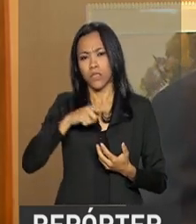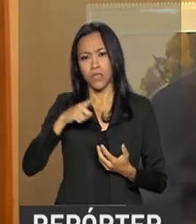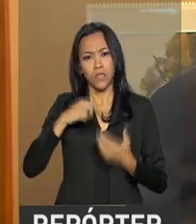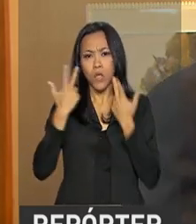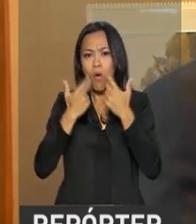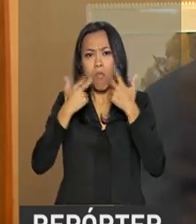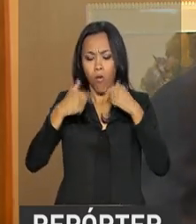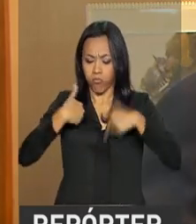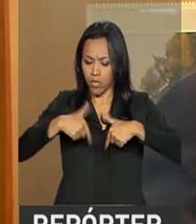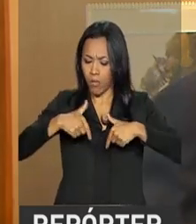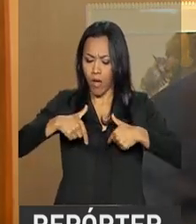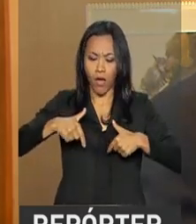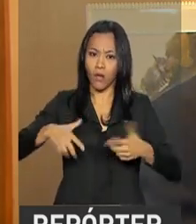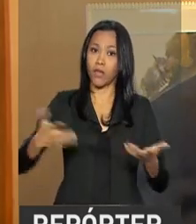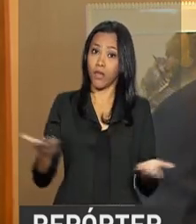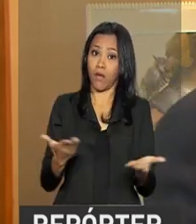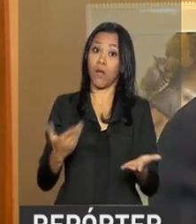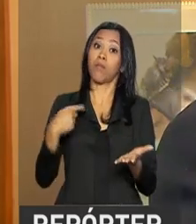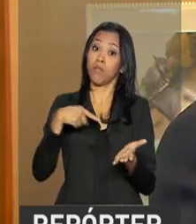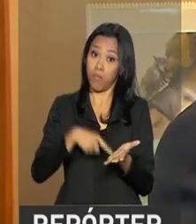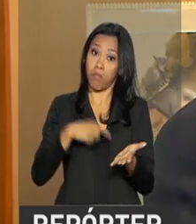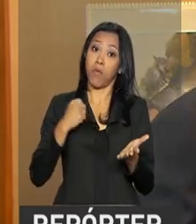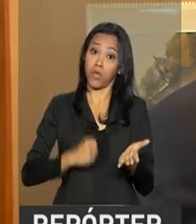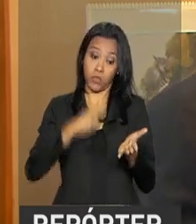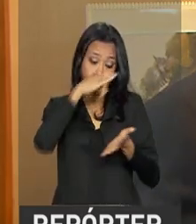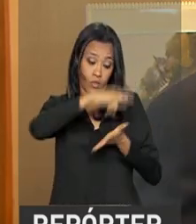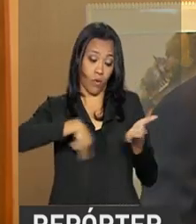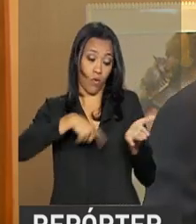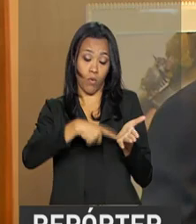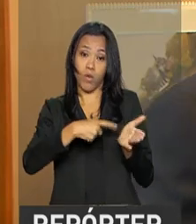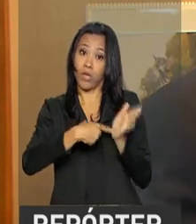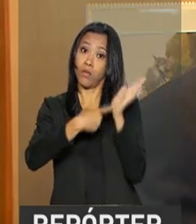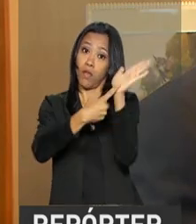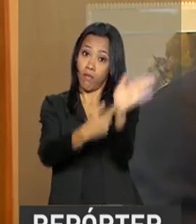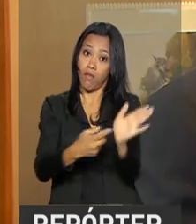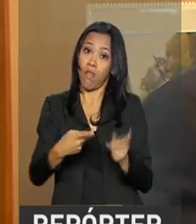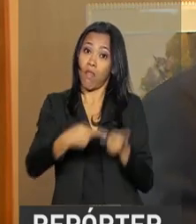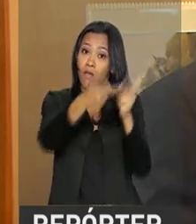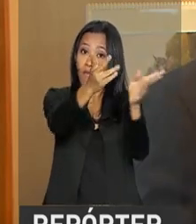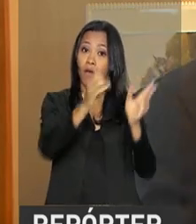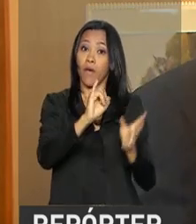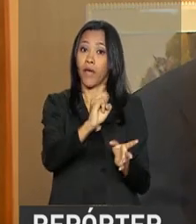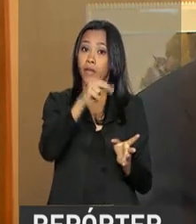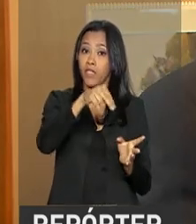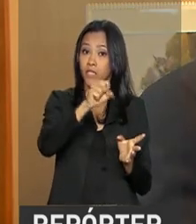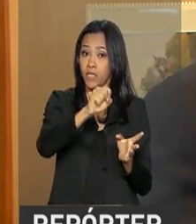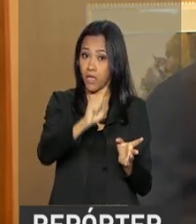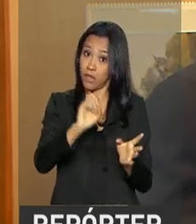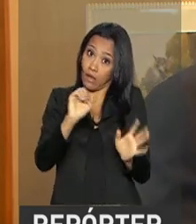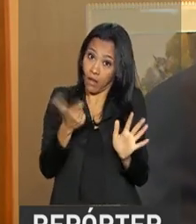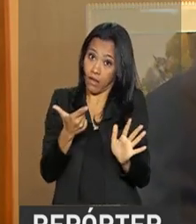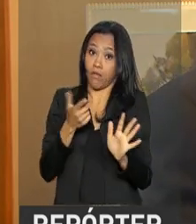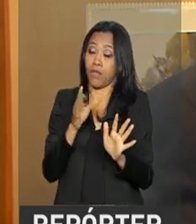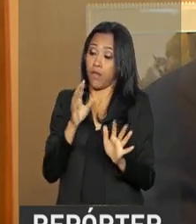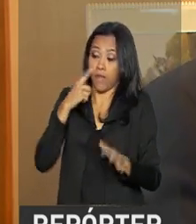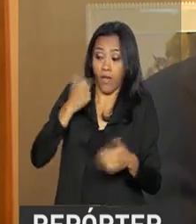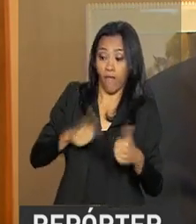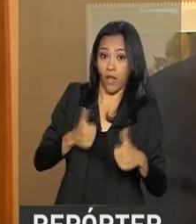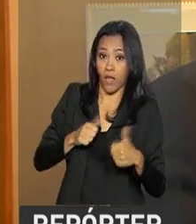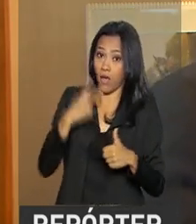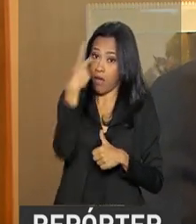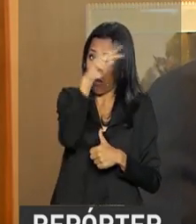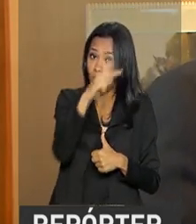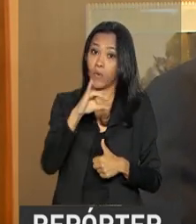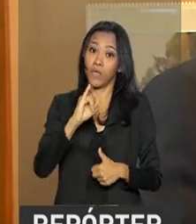cidadão ele pode agora com essa portaria chegar ao inss claro que vai avaliar o caso o melhor é o recesso que vai deferir ou não esse pedido mas